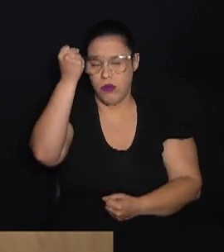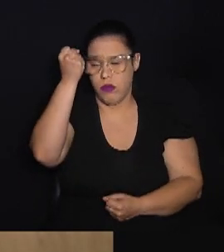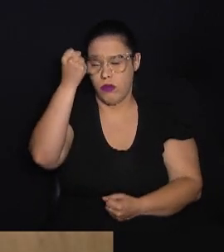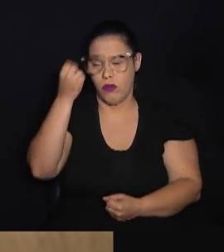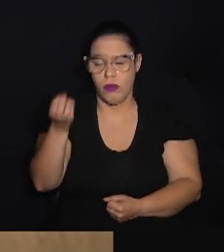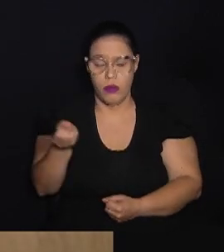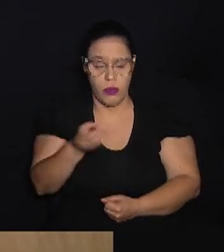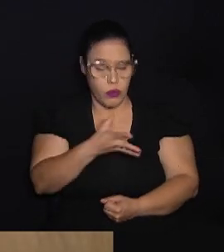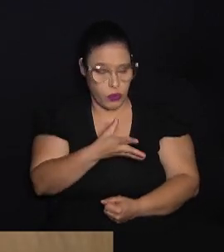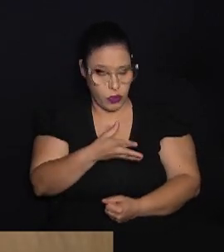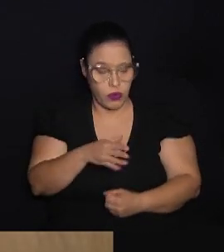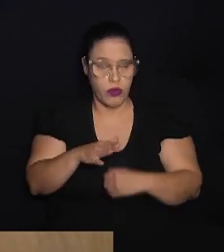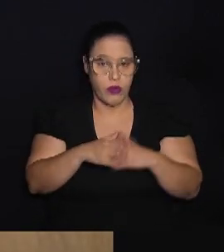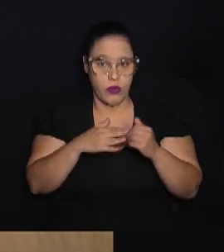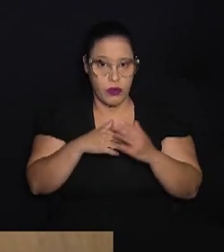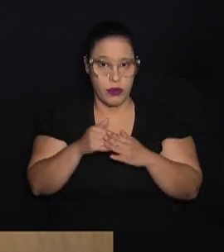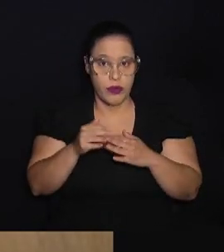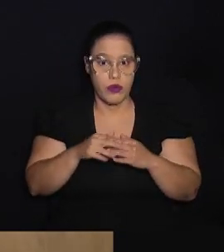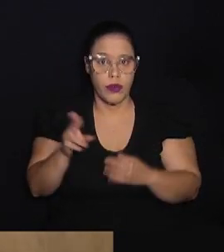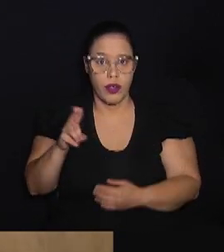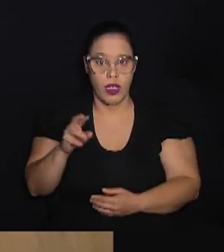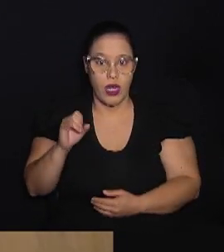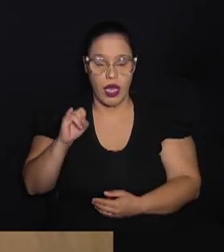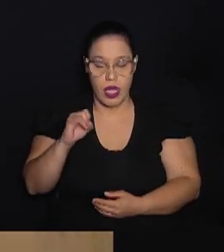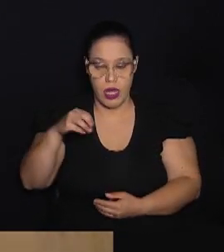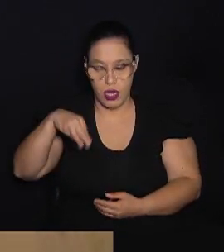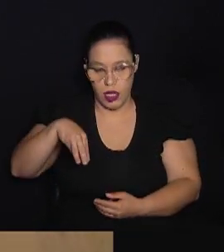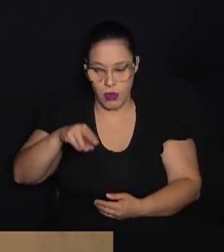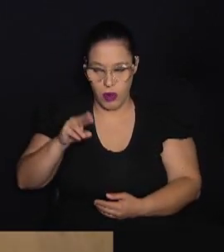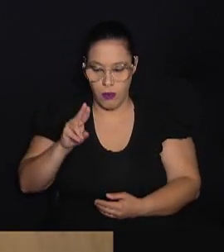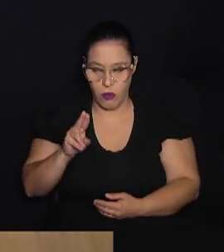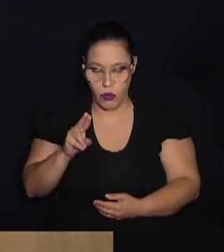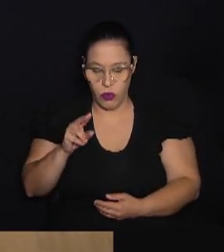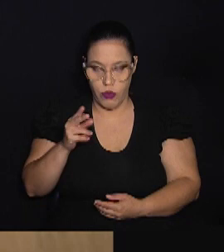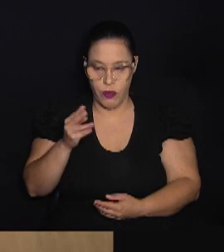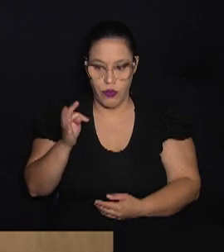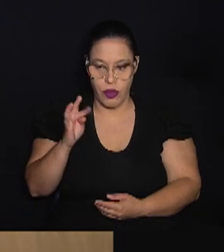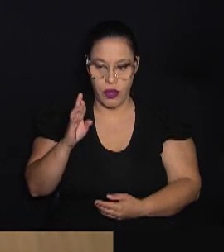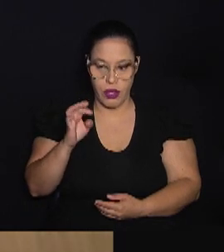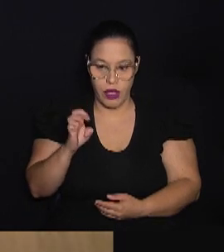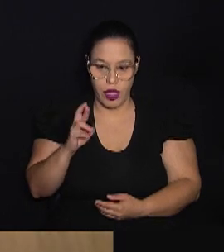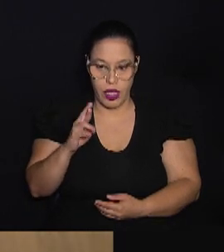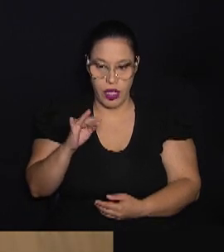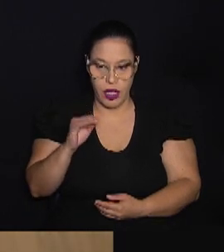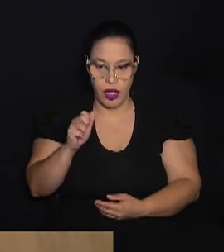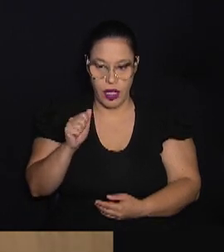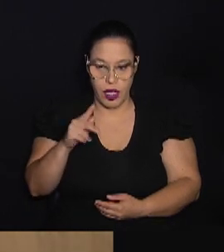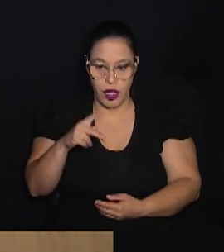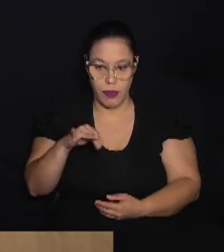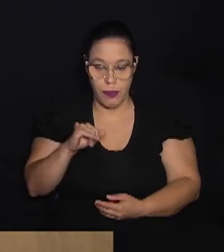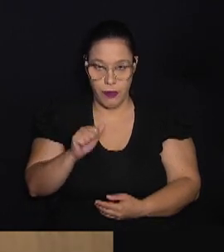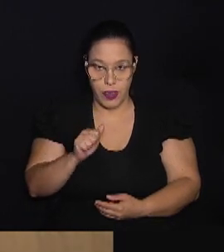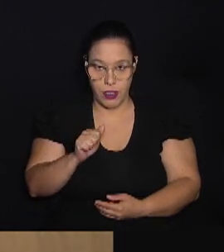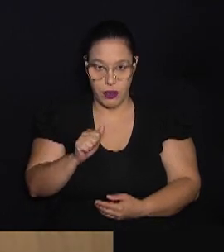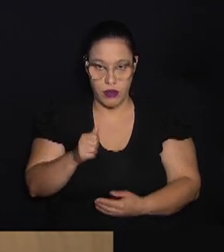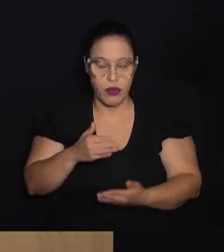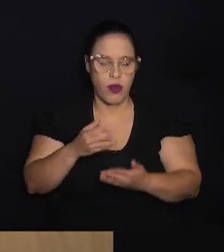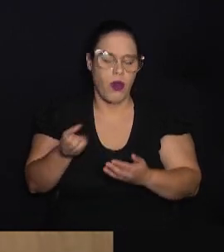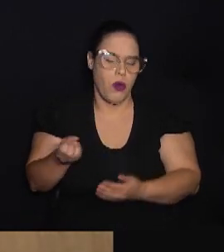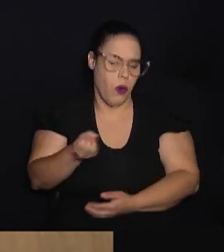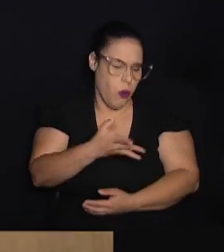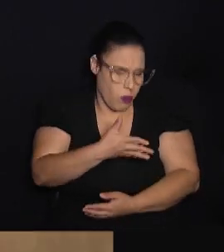novos tratamentos que são chamados imunoterapia. A gente tem evoluído bastante no tratamento do câncer de endométrio, mas quanto mais precoce